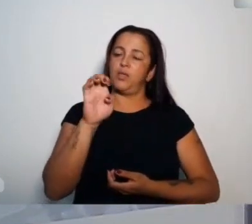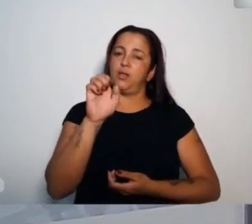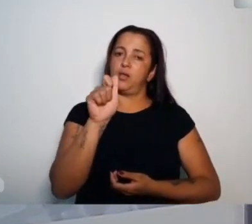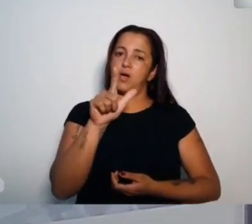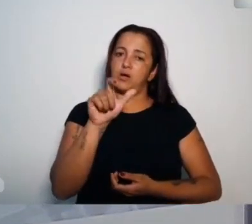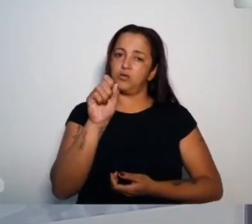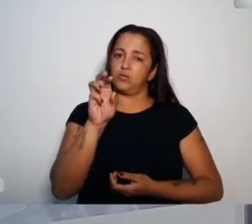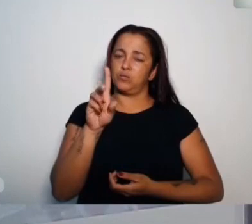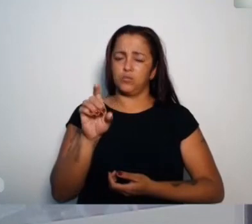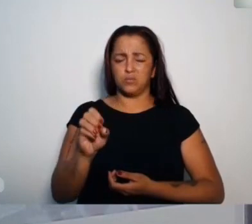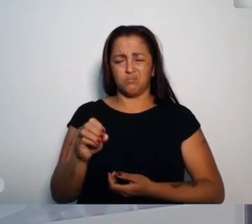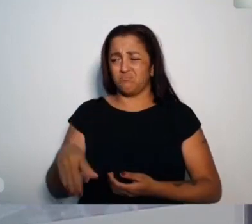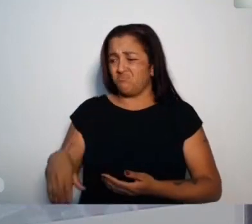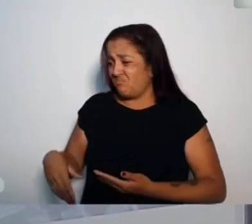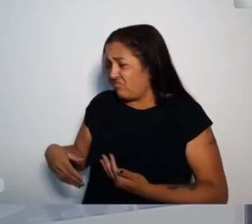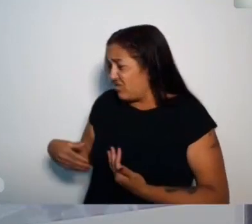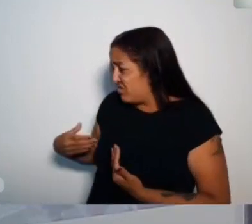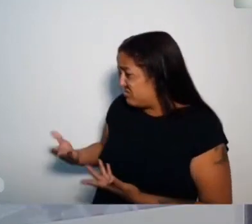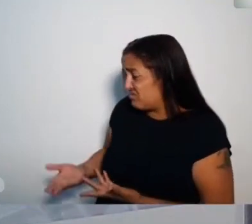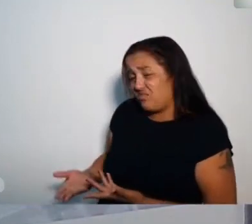Então,